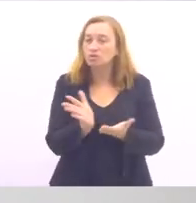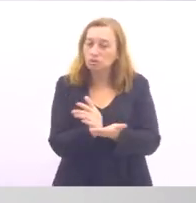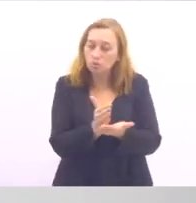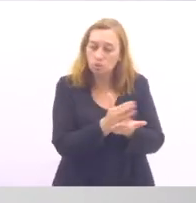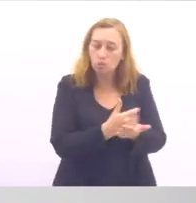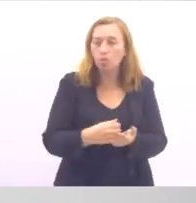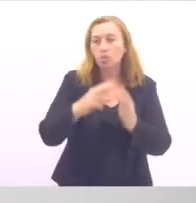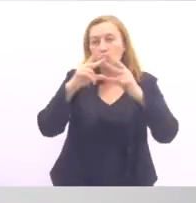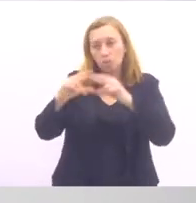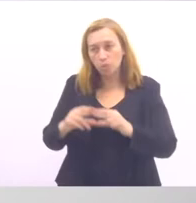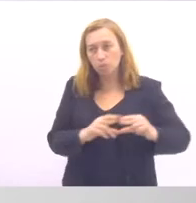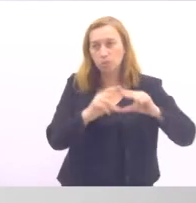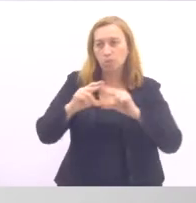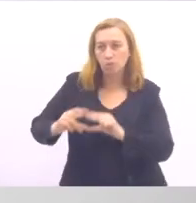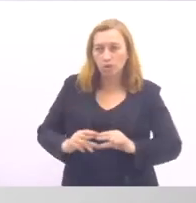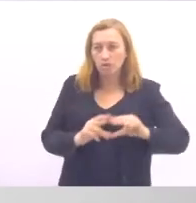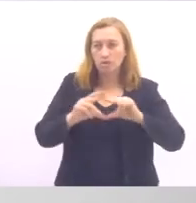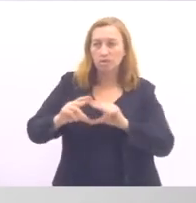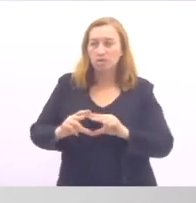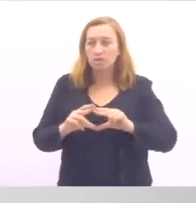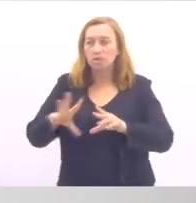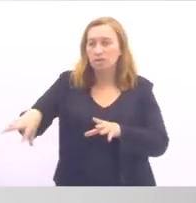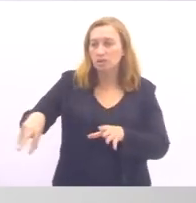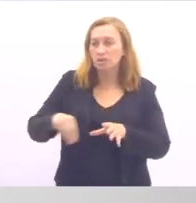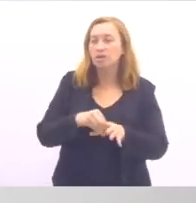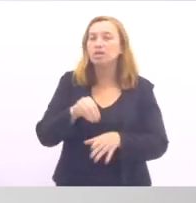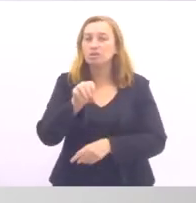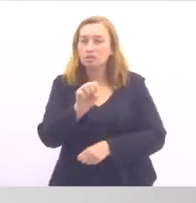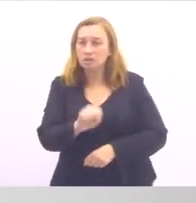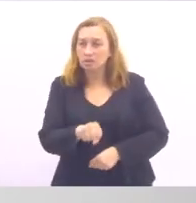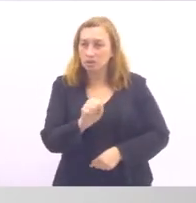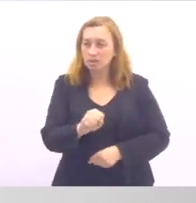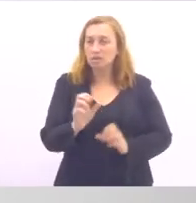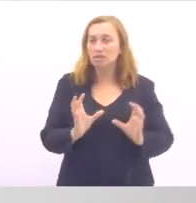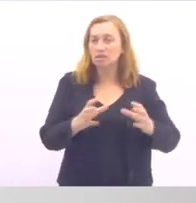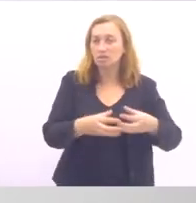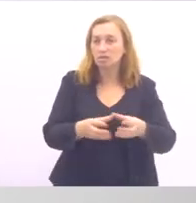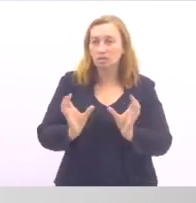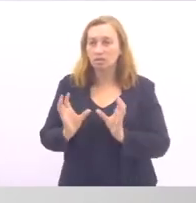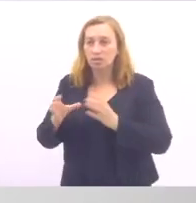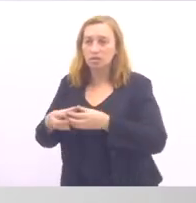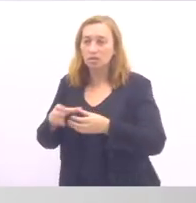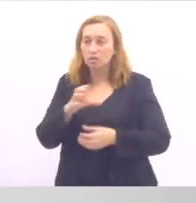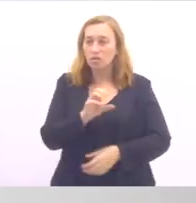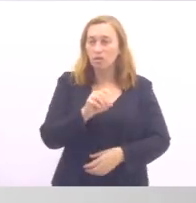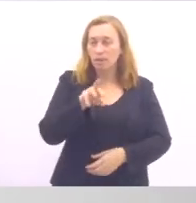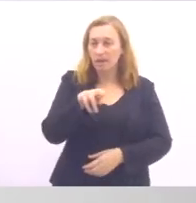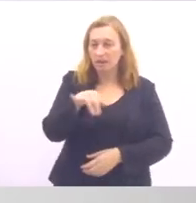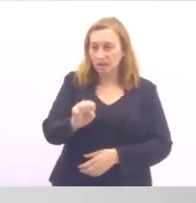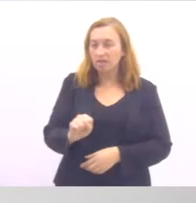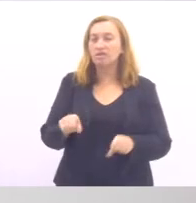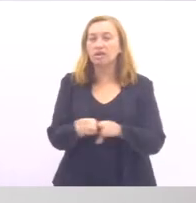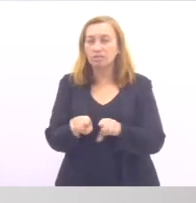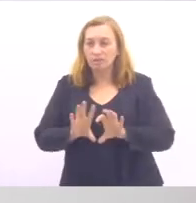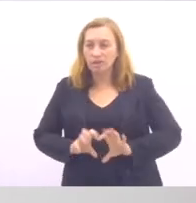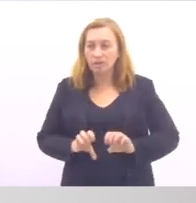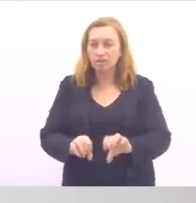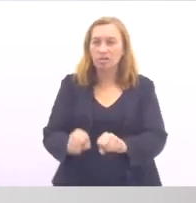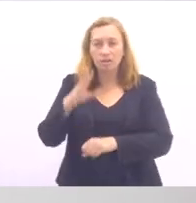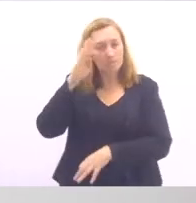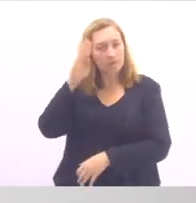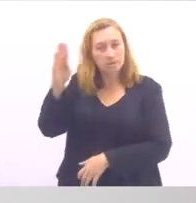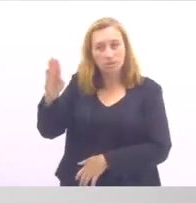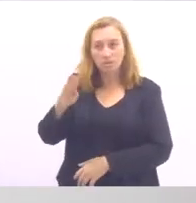seletiva, de reciclagem, incluindo, sim, as cooperativas e os catadores nesse processo que é